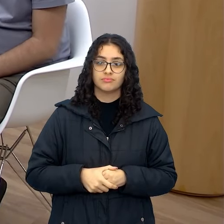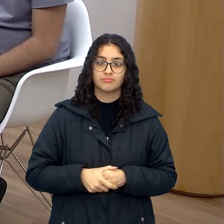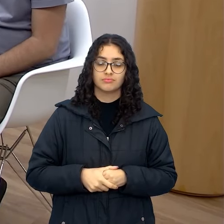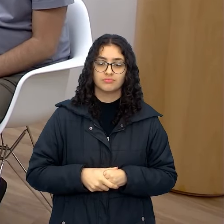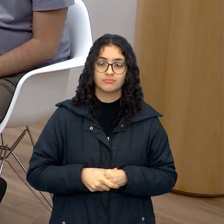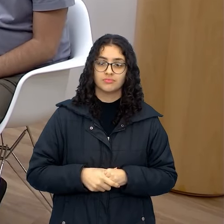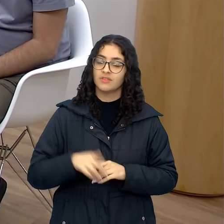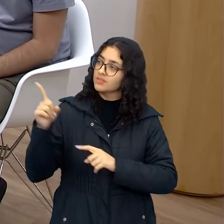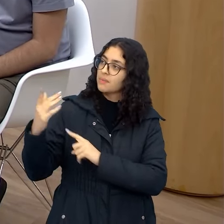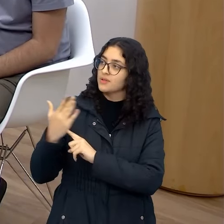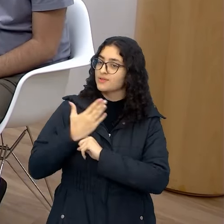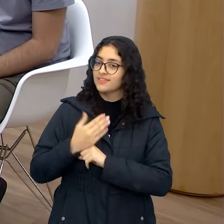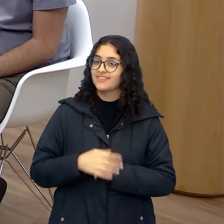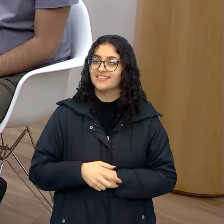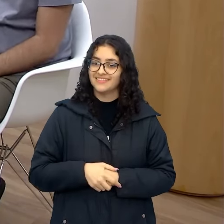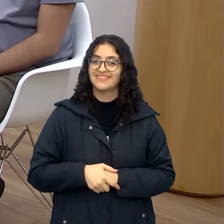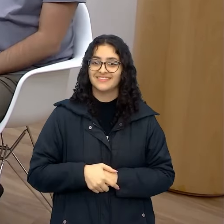Você me ajudou.